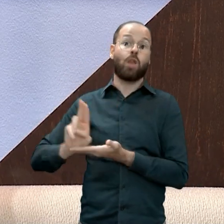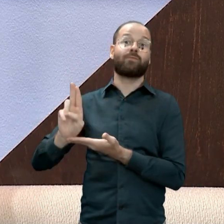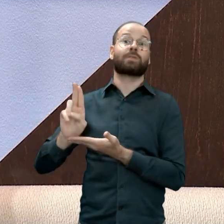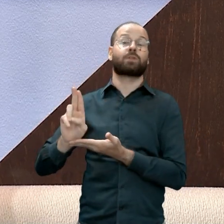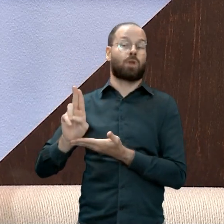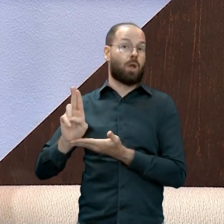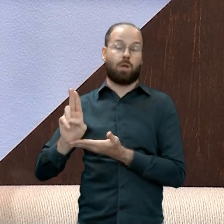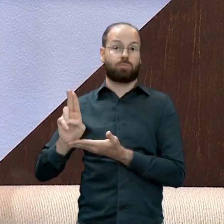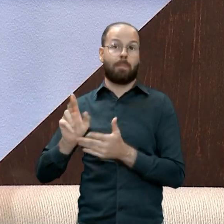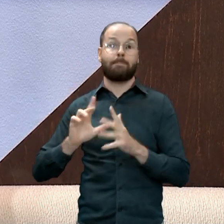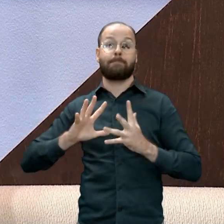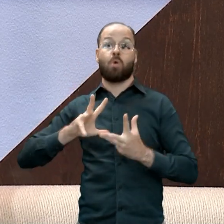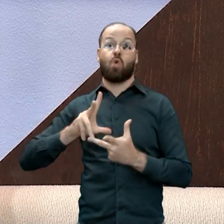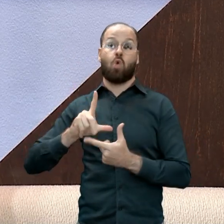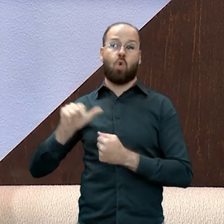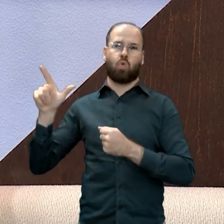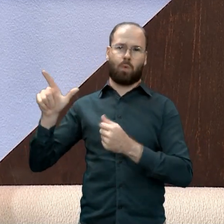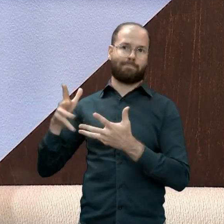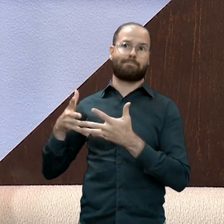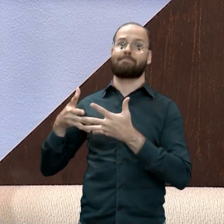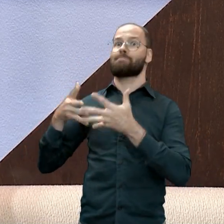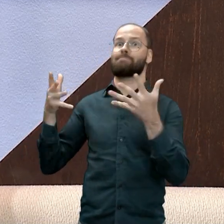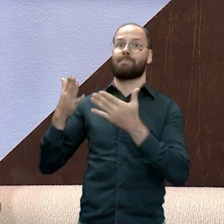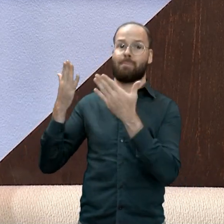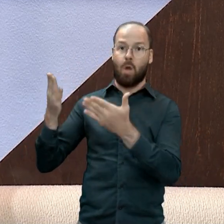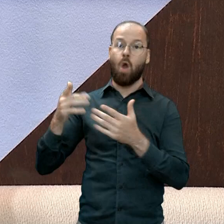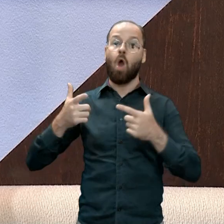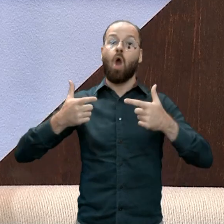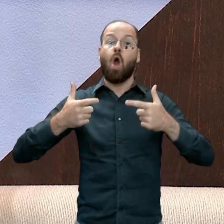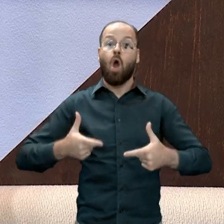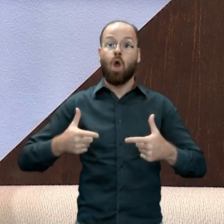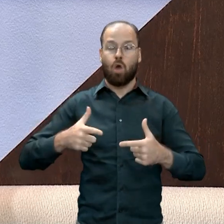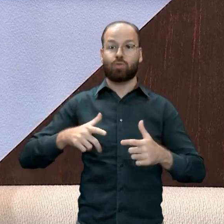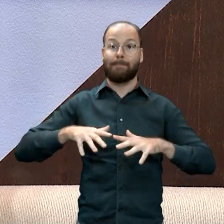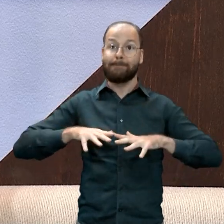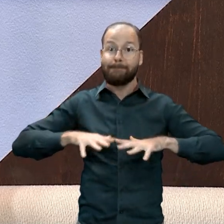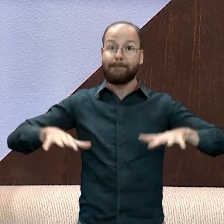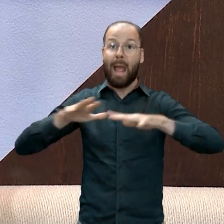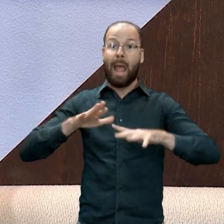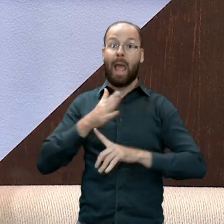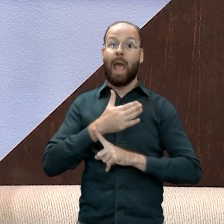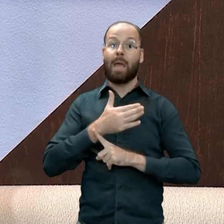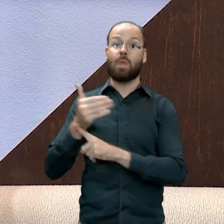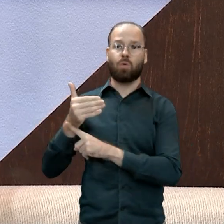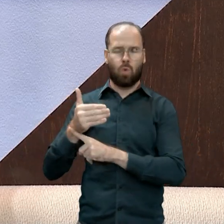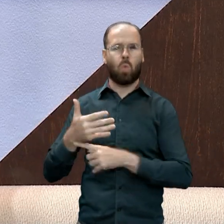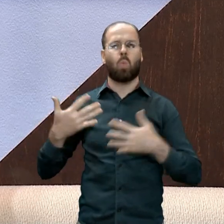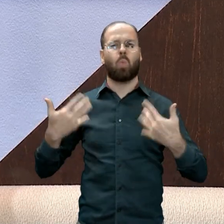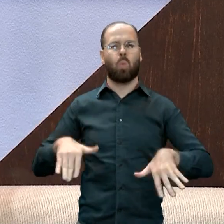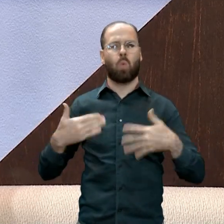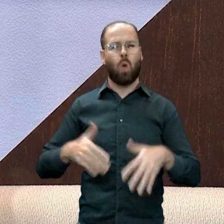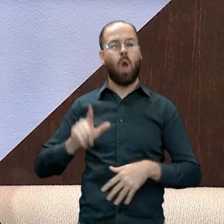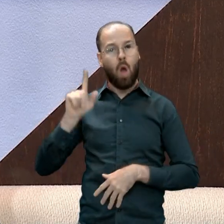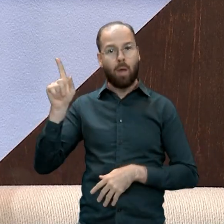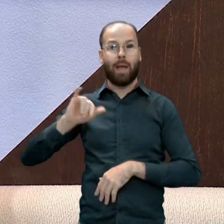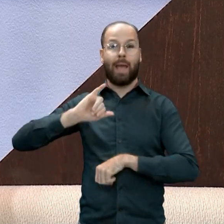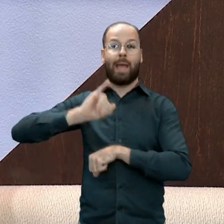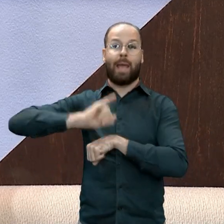do mundo, né, que fica numa região de um parque tecnológico riquíssimo da Grande Paris. E ele hoje é